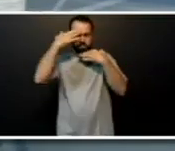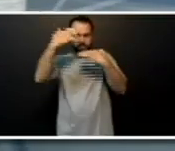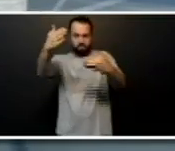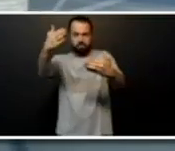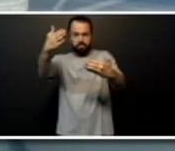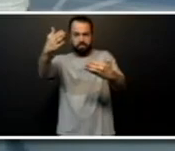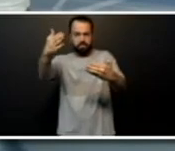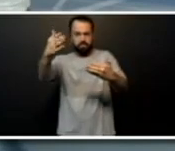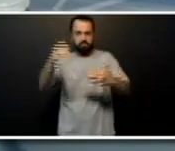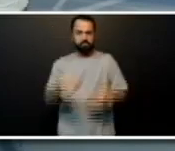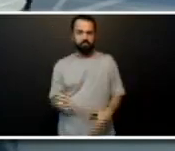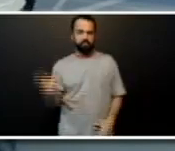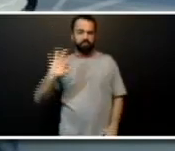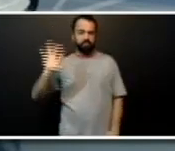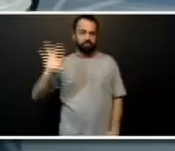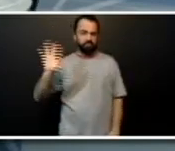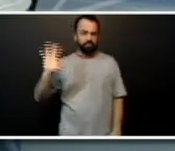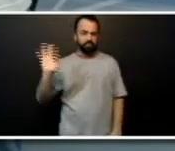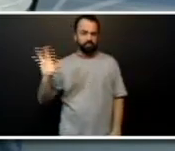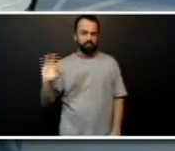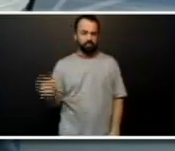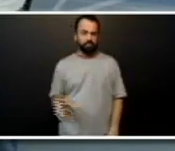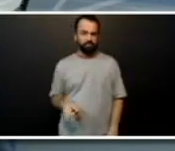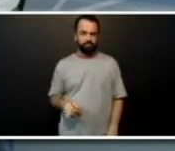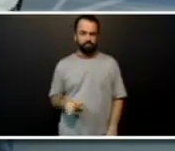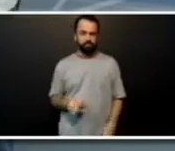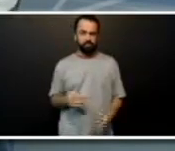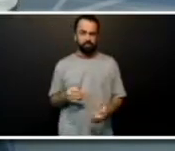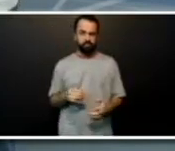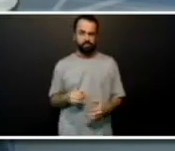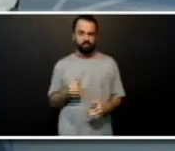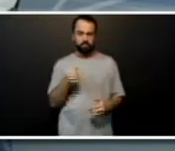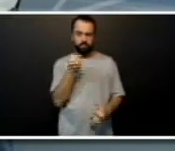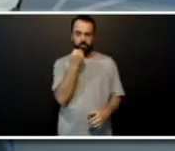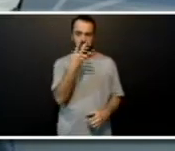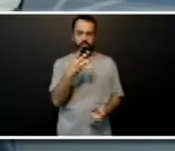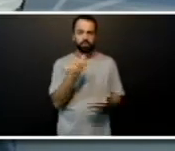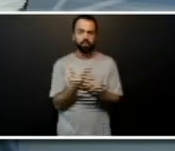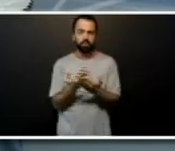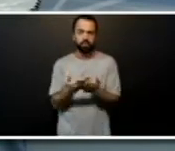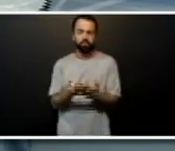tua atenção e tenha um bom estudo em casa.